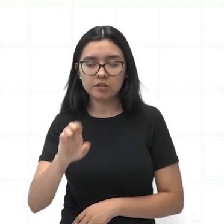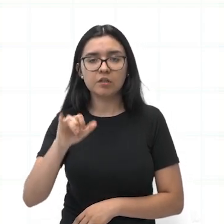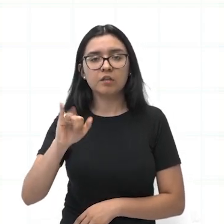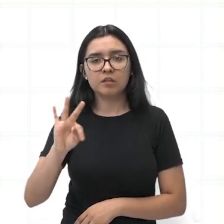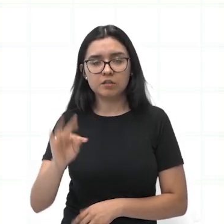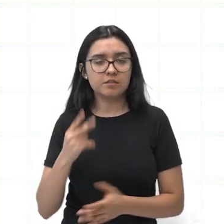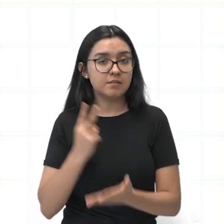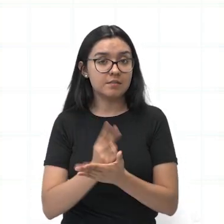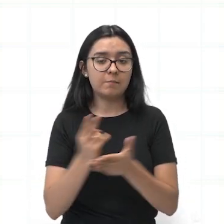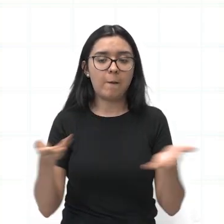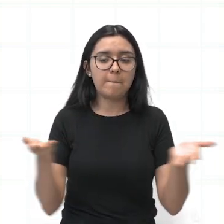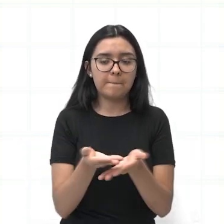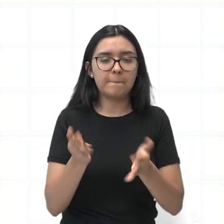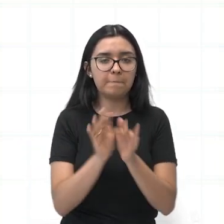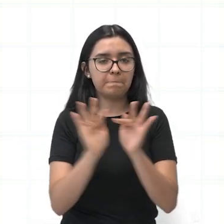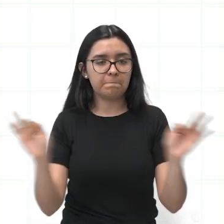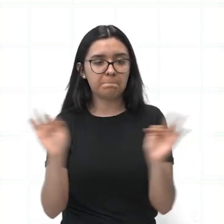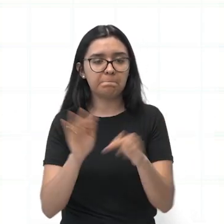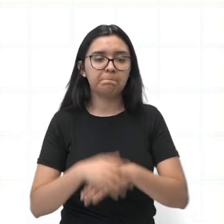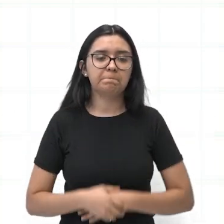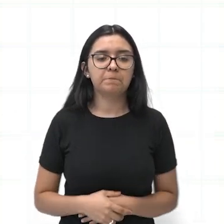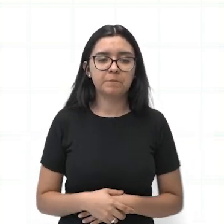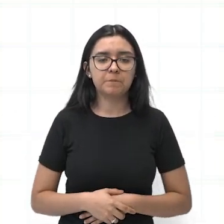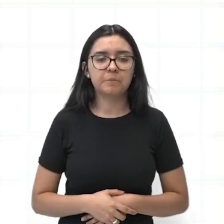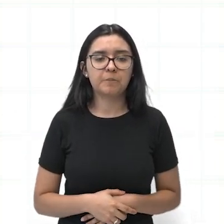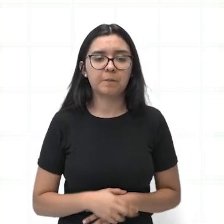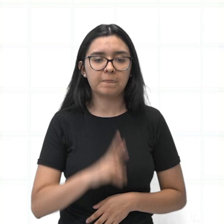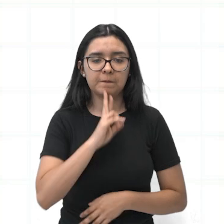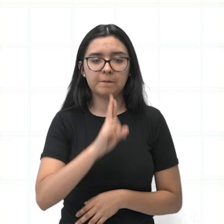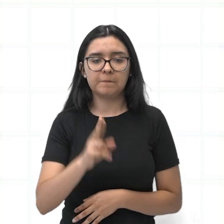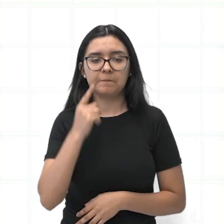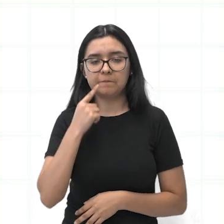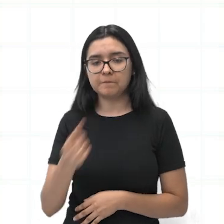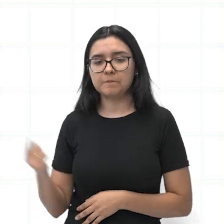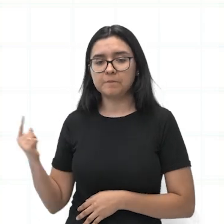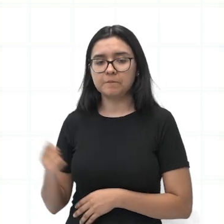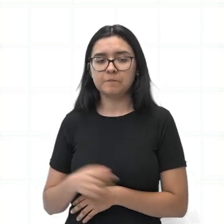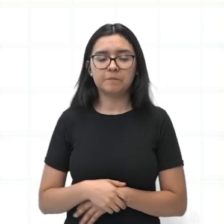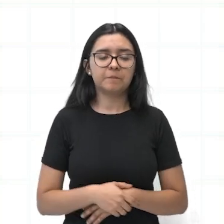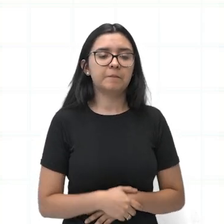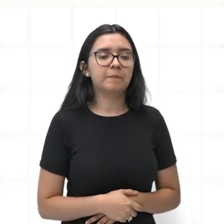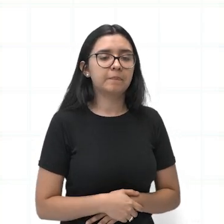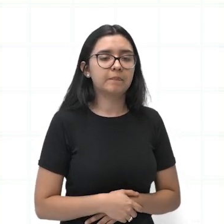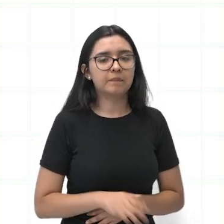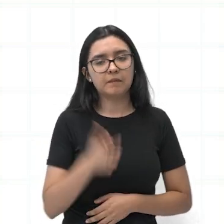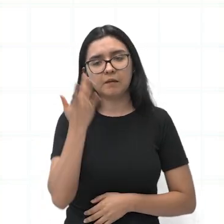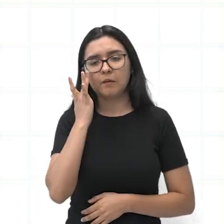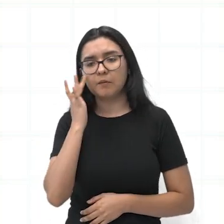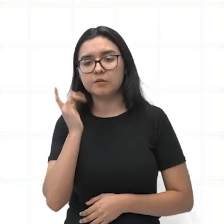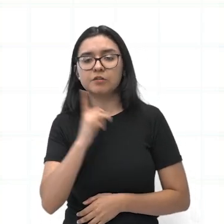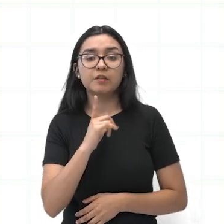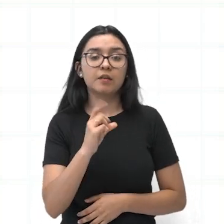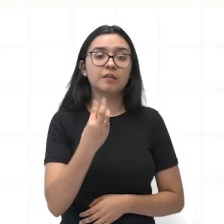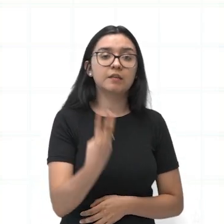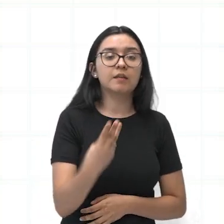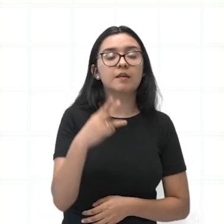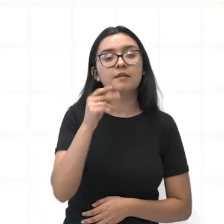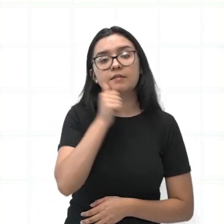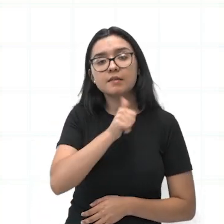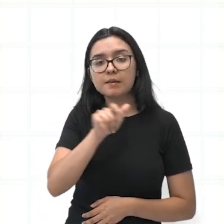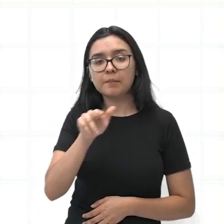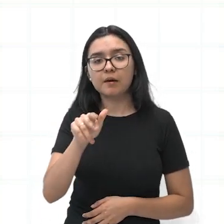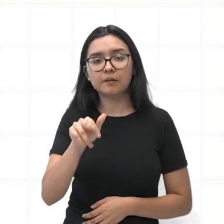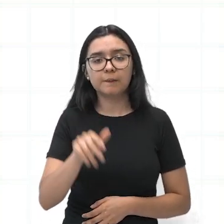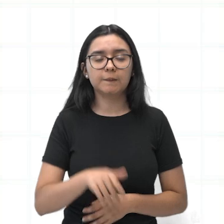tá? E eu vou dizer, she has 3 sisters. Eu acho que ela tem 3